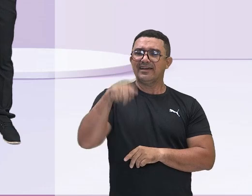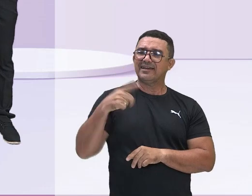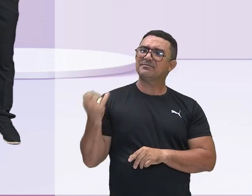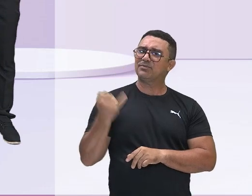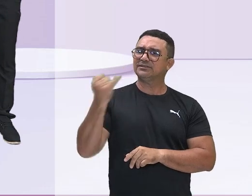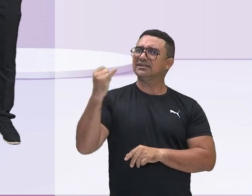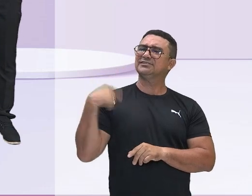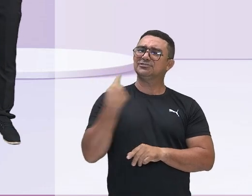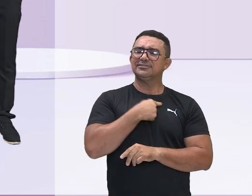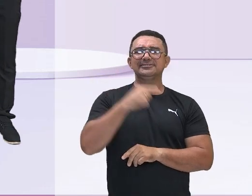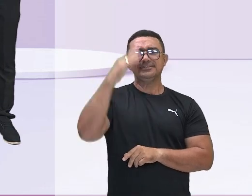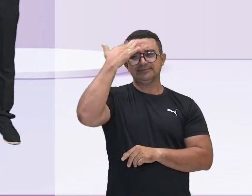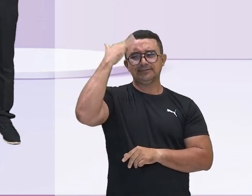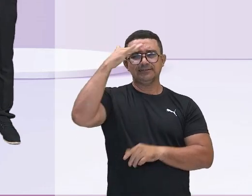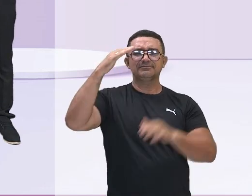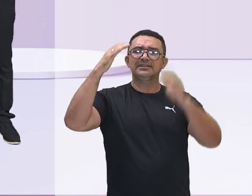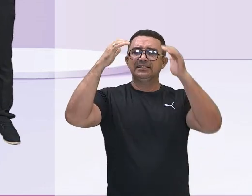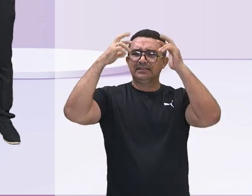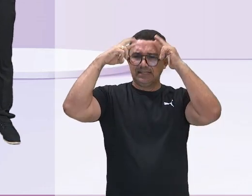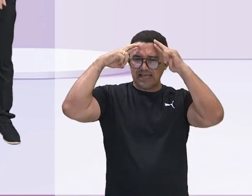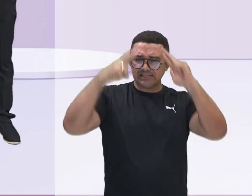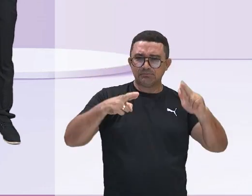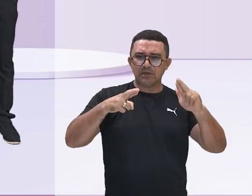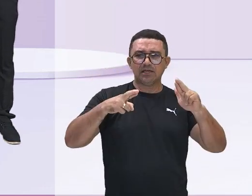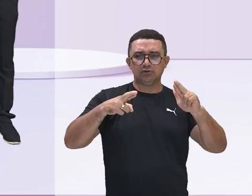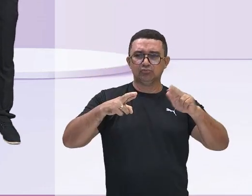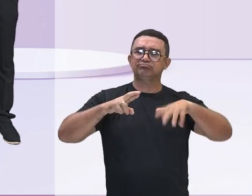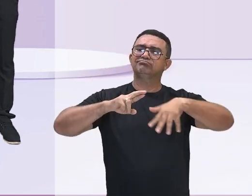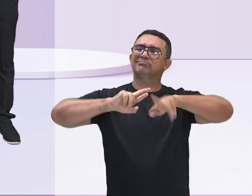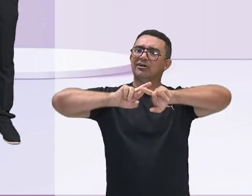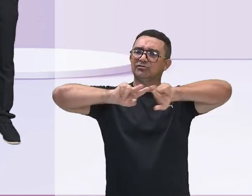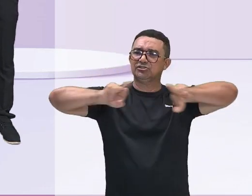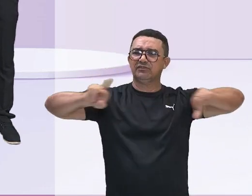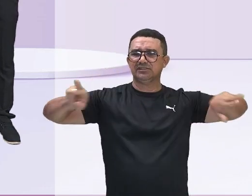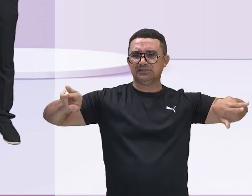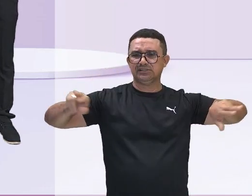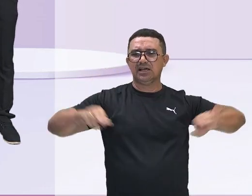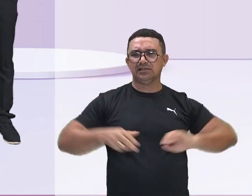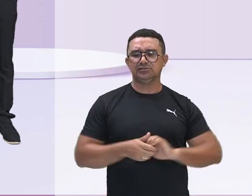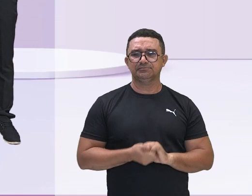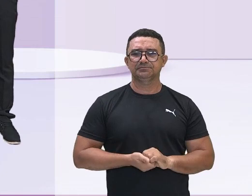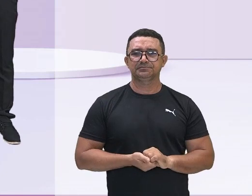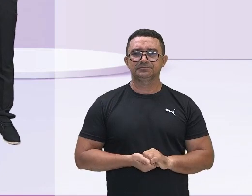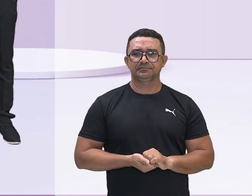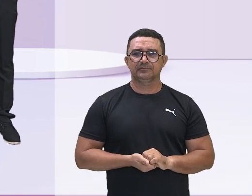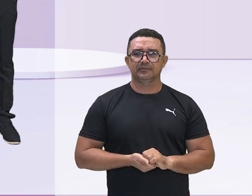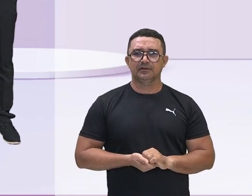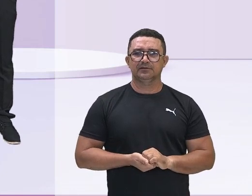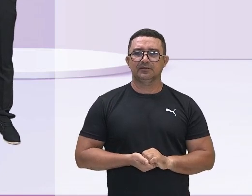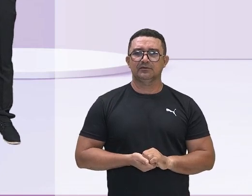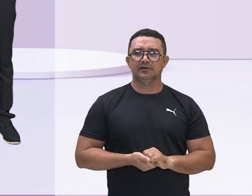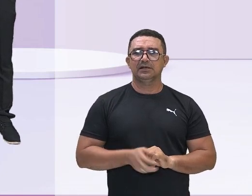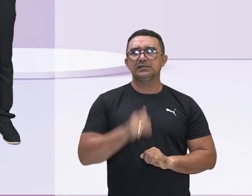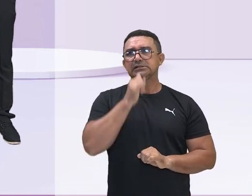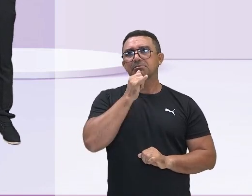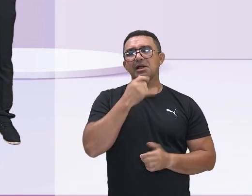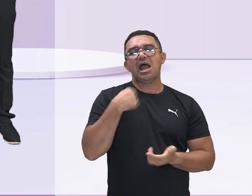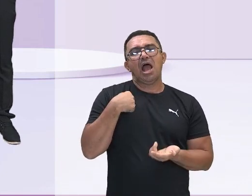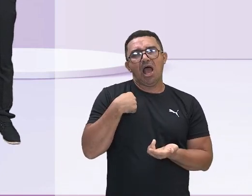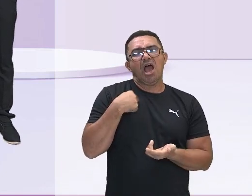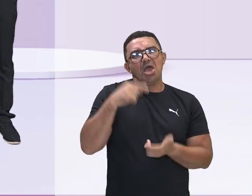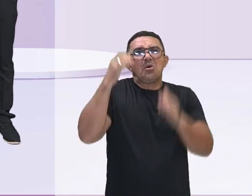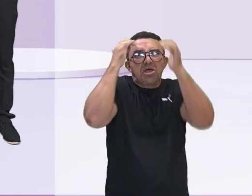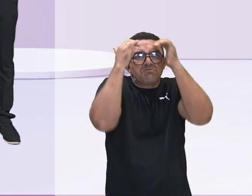galera, que o respeito à diversidade vai além da tolerância superficial. Não é só dizer assim, eu